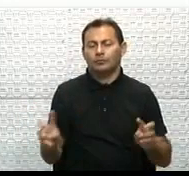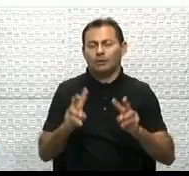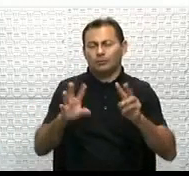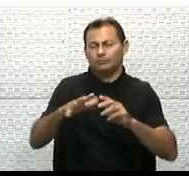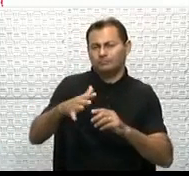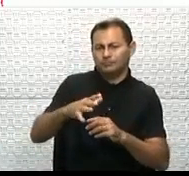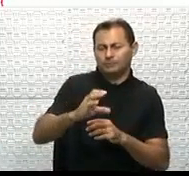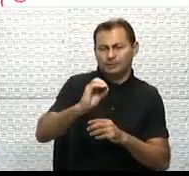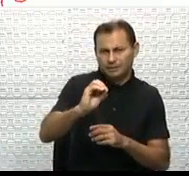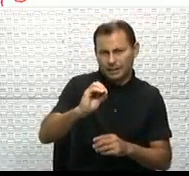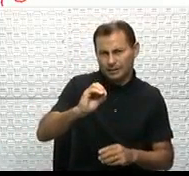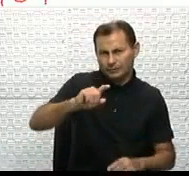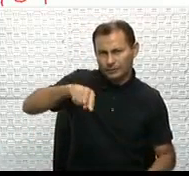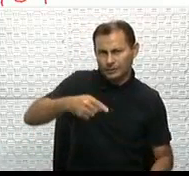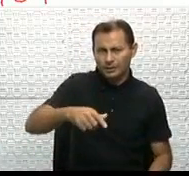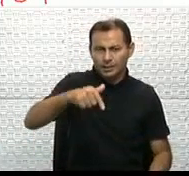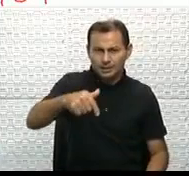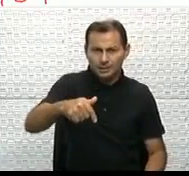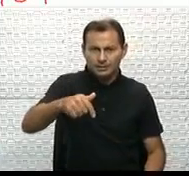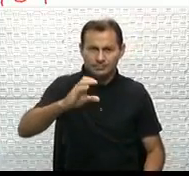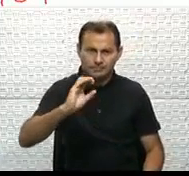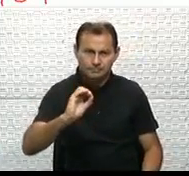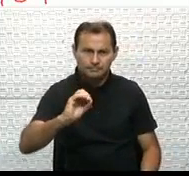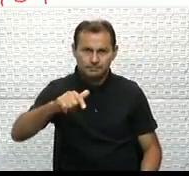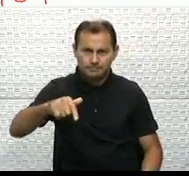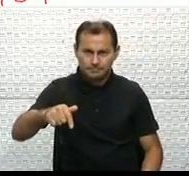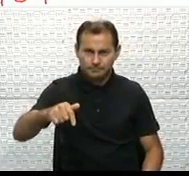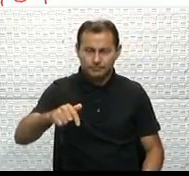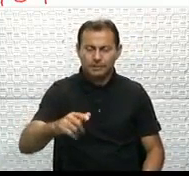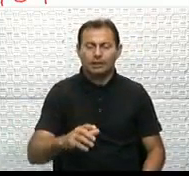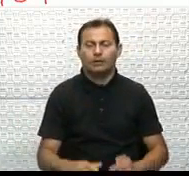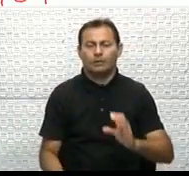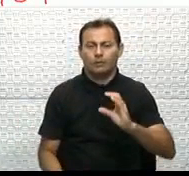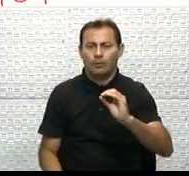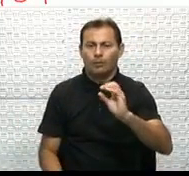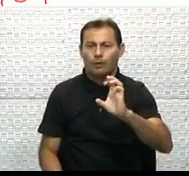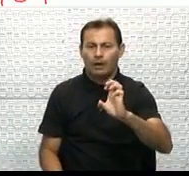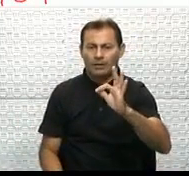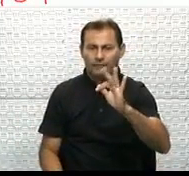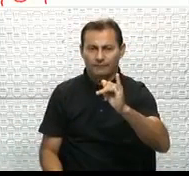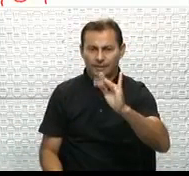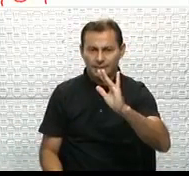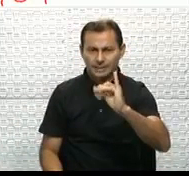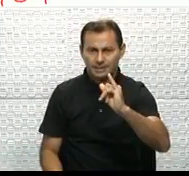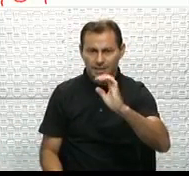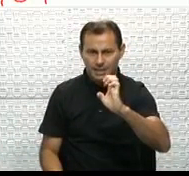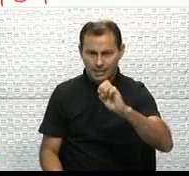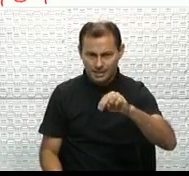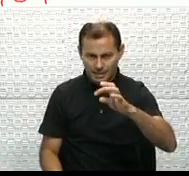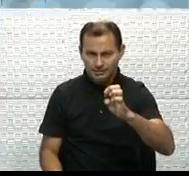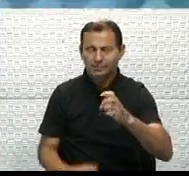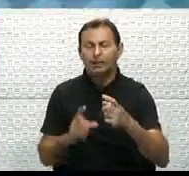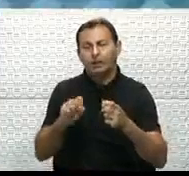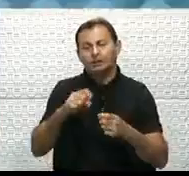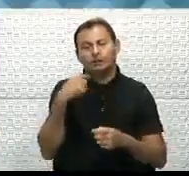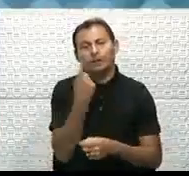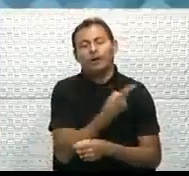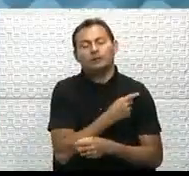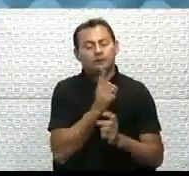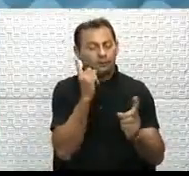aproximado de 0,707, que é o nosso coeficiente de correlação. Então, assim,